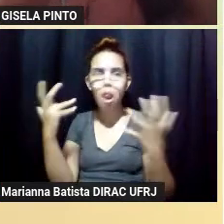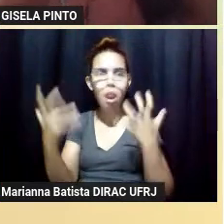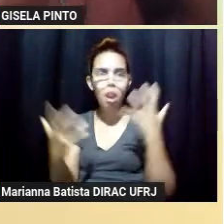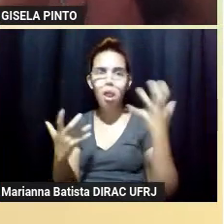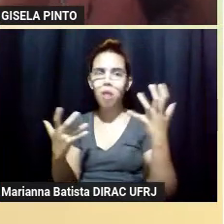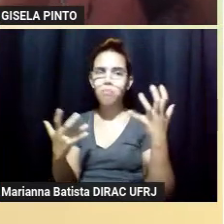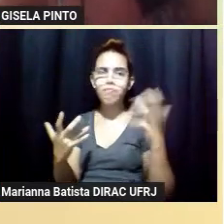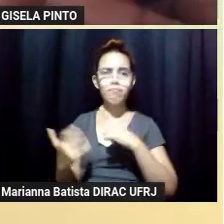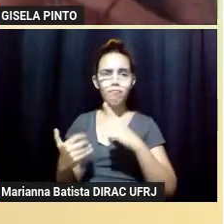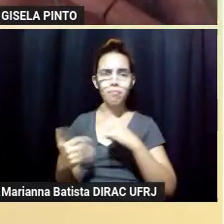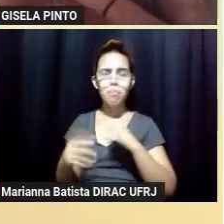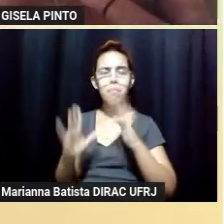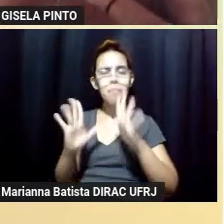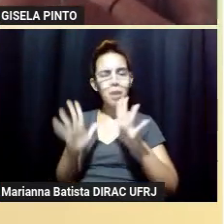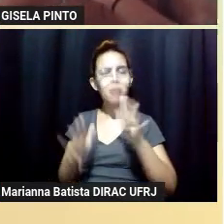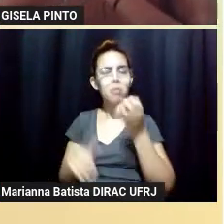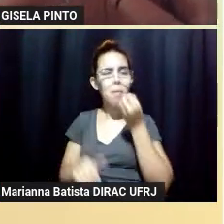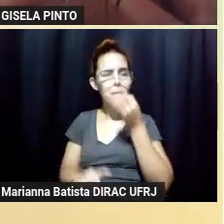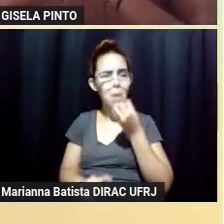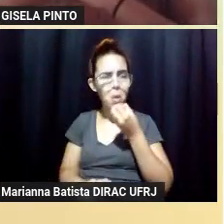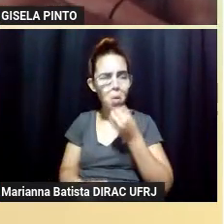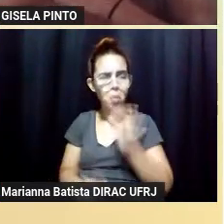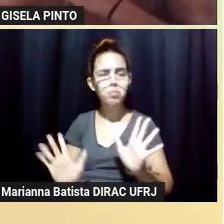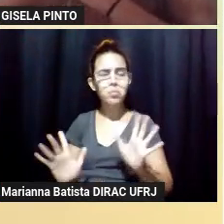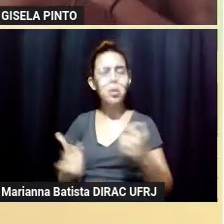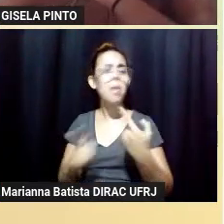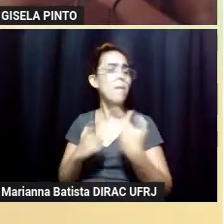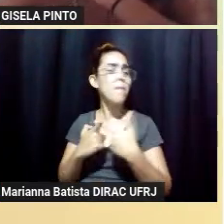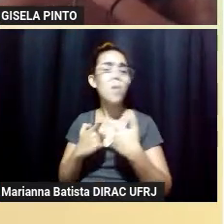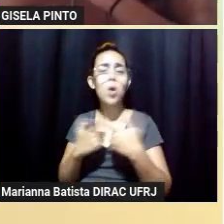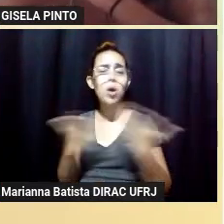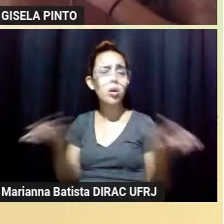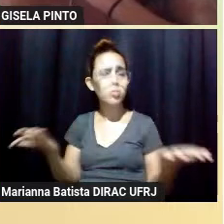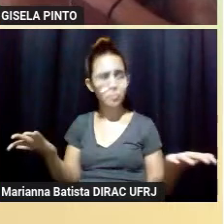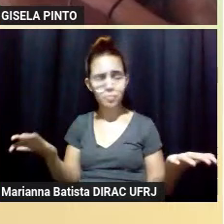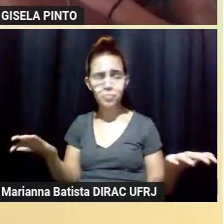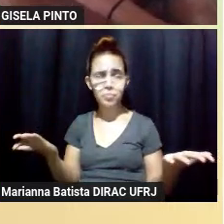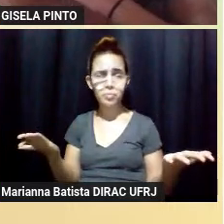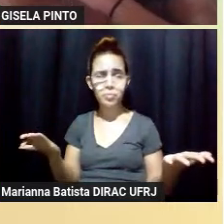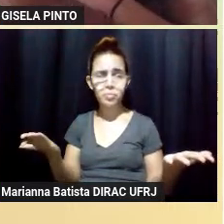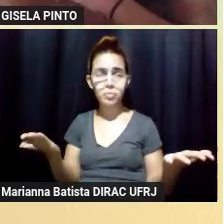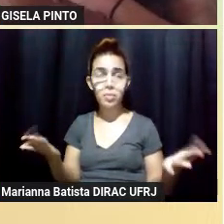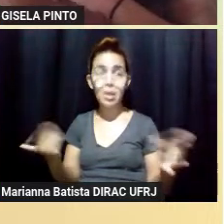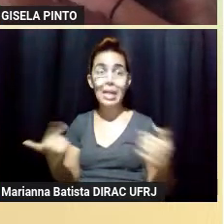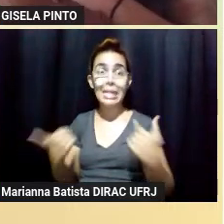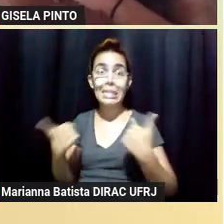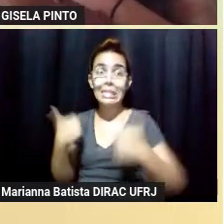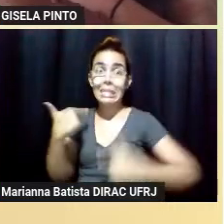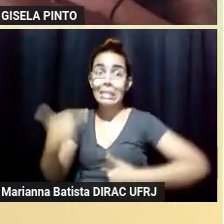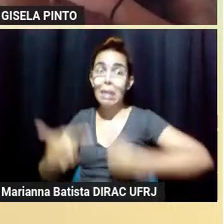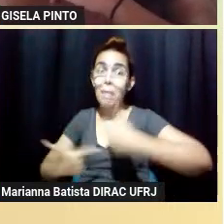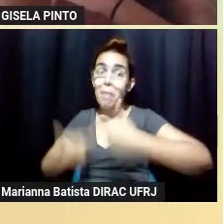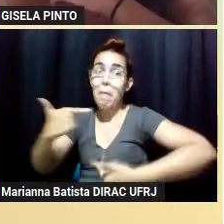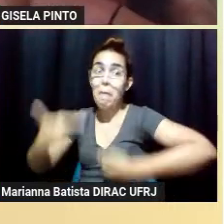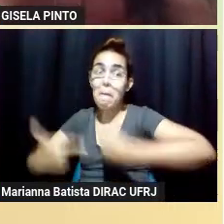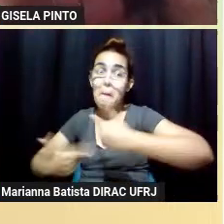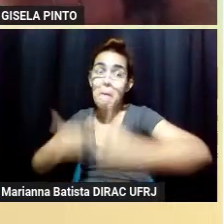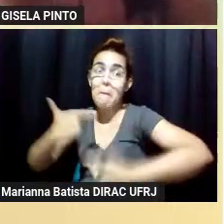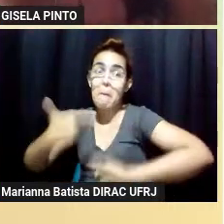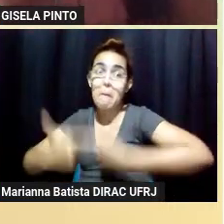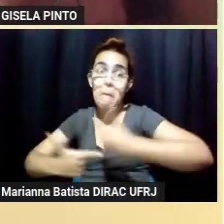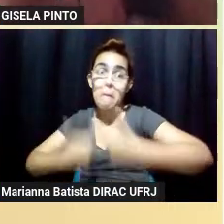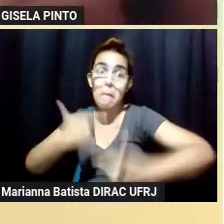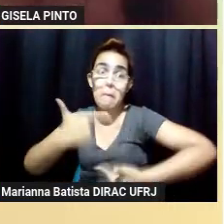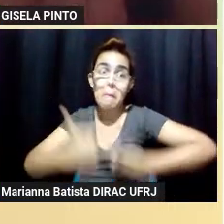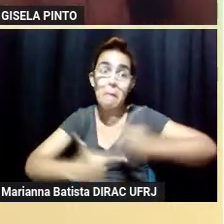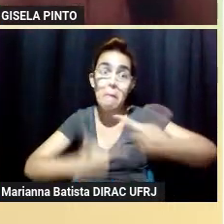né? Por quê? Porque ali eu trabalhava muito, eu não estava estudando, a minha primeira tentativa de